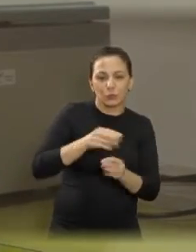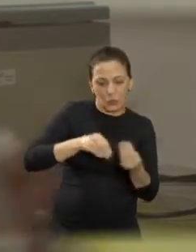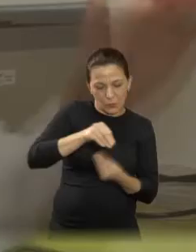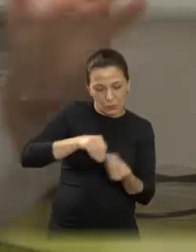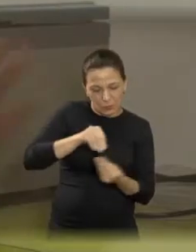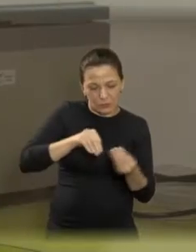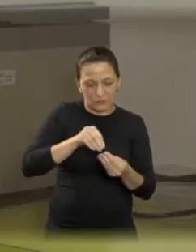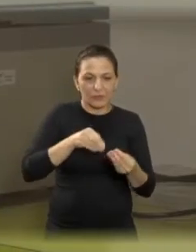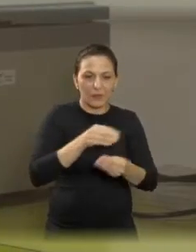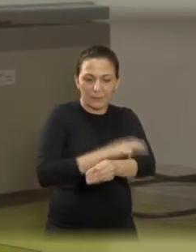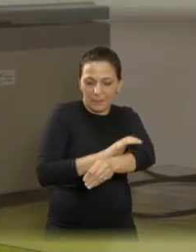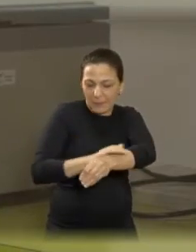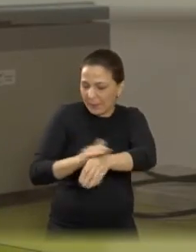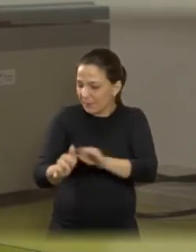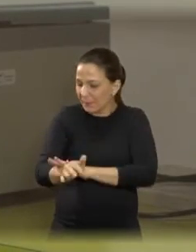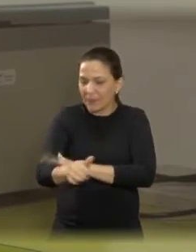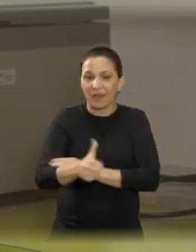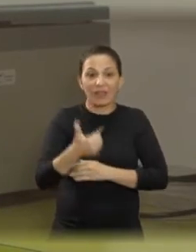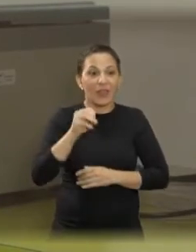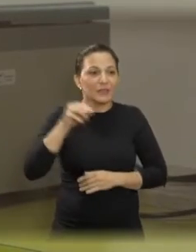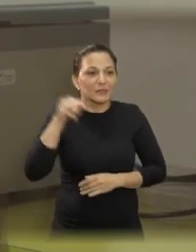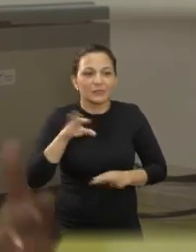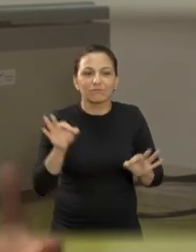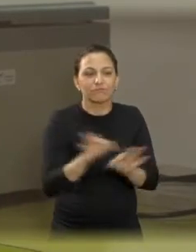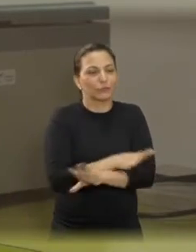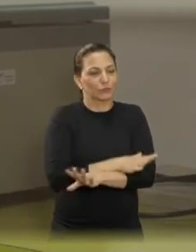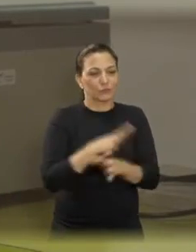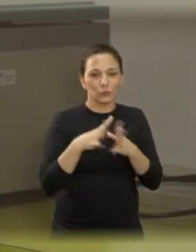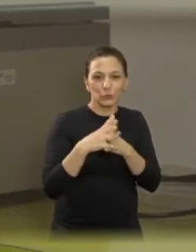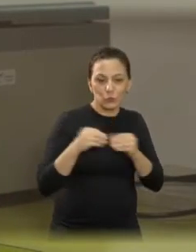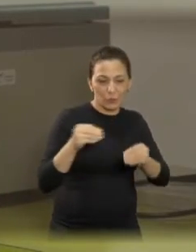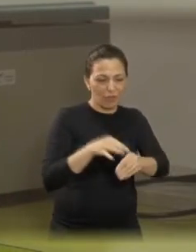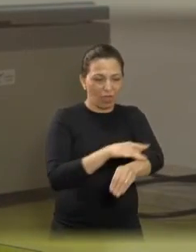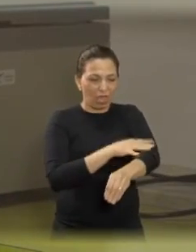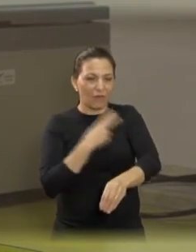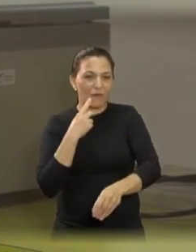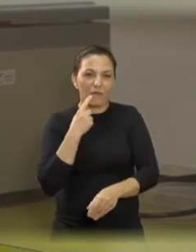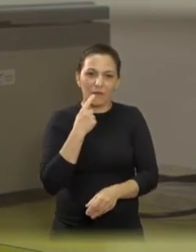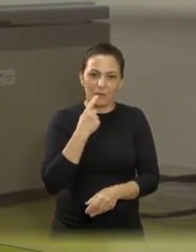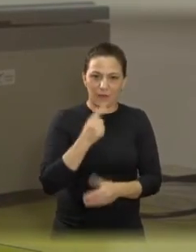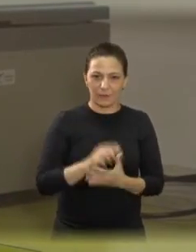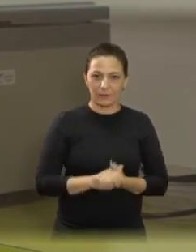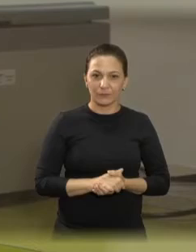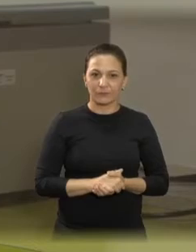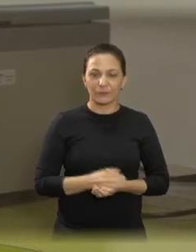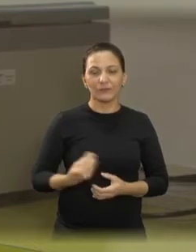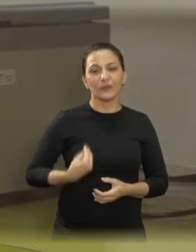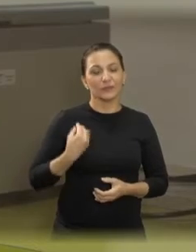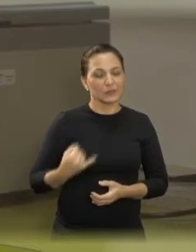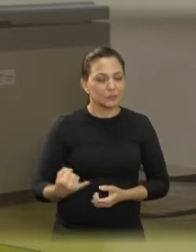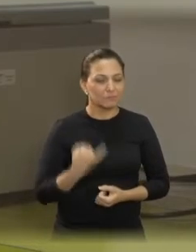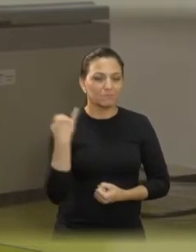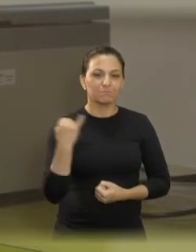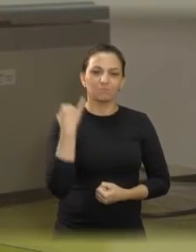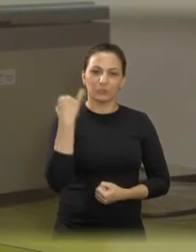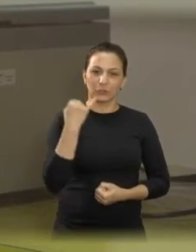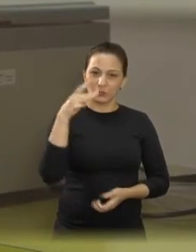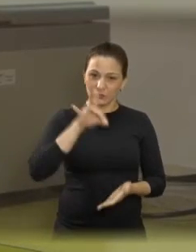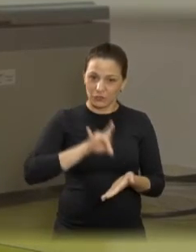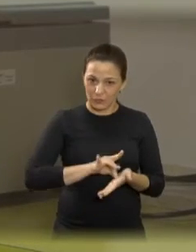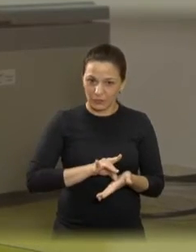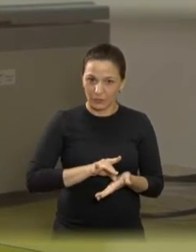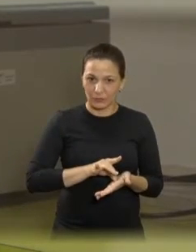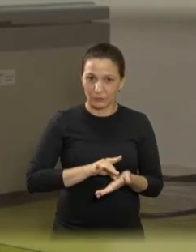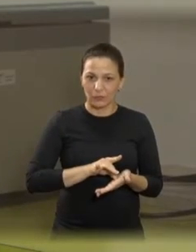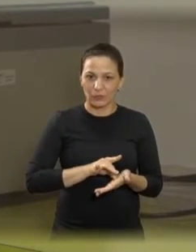10 minutos depois ela estava tudo... Então esse tipo de prática, essa vivência, ela é muito importante e não é